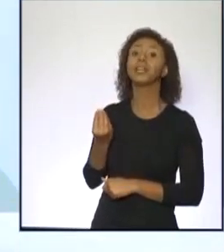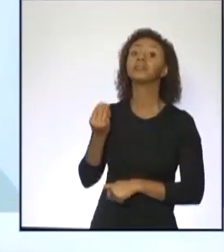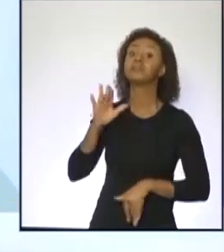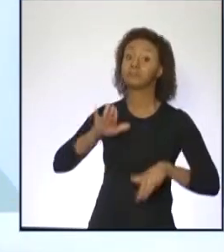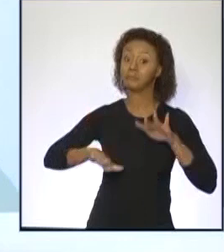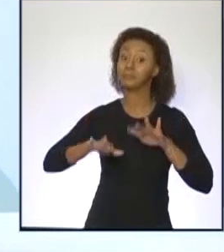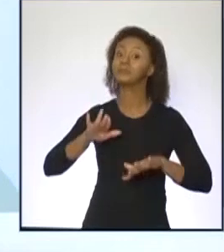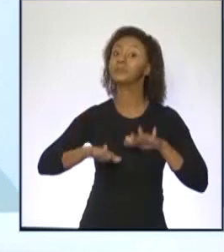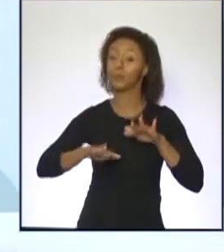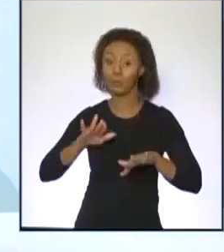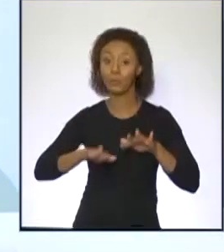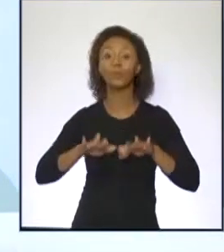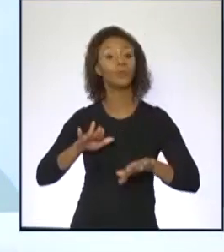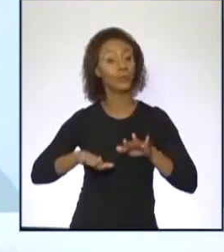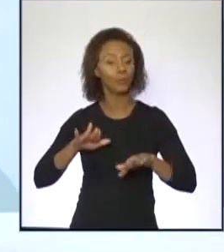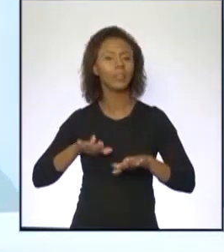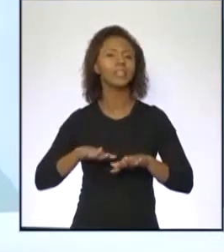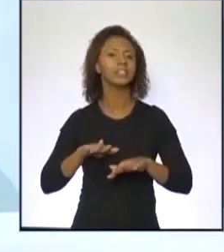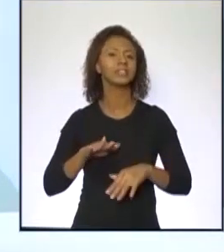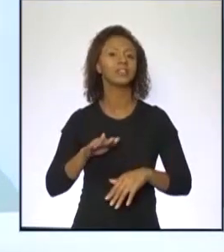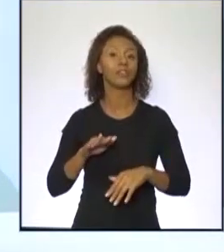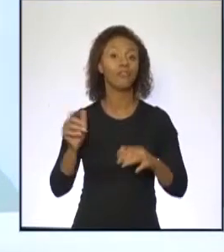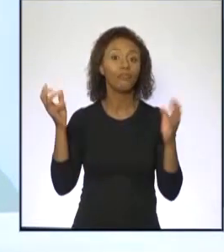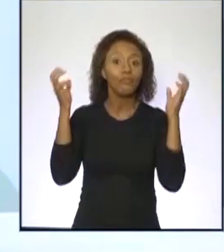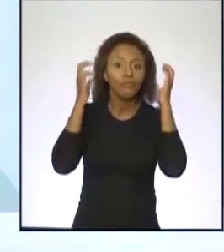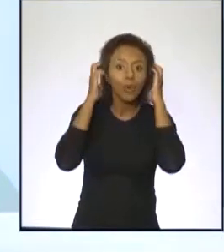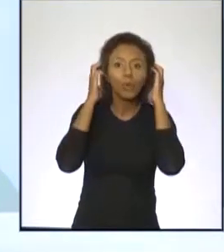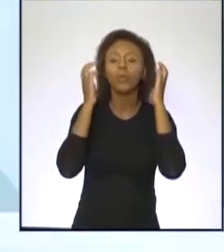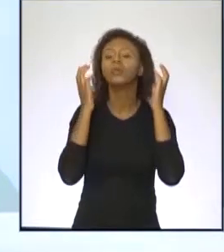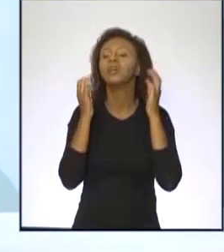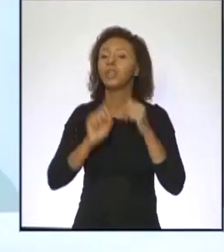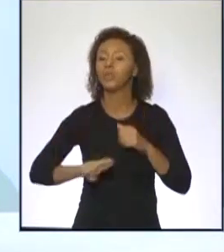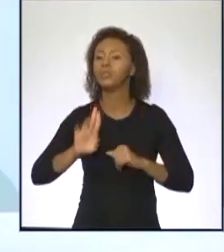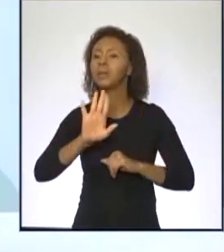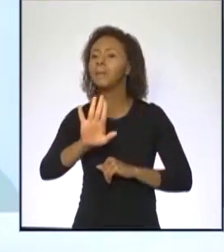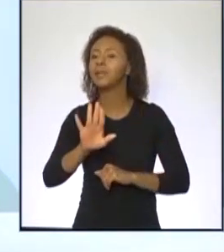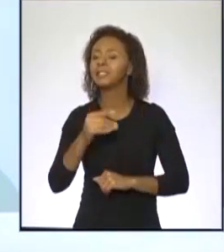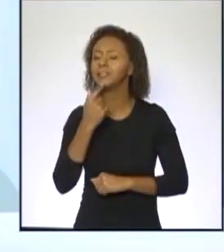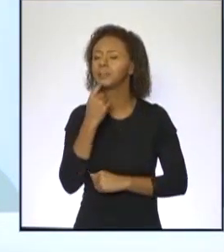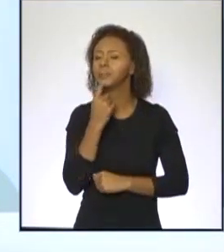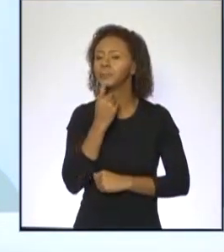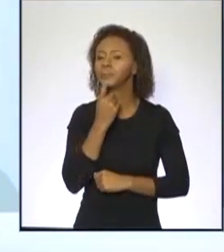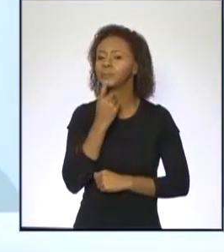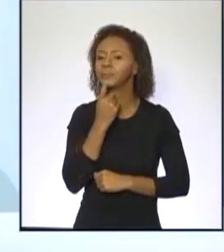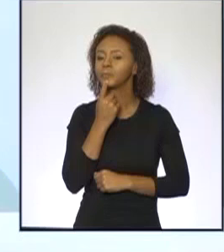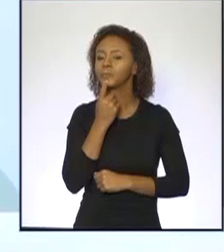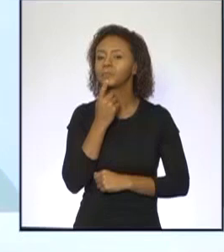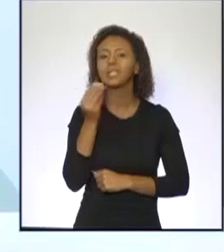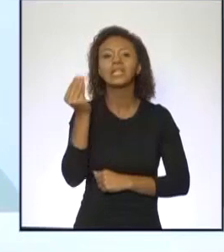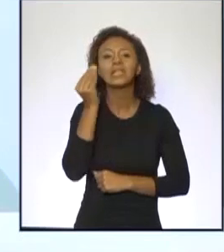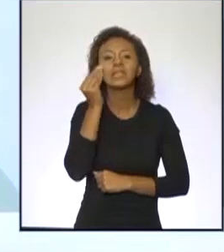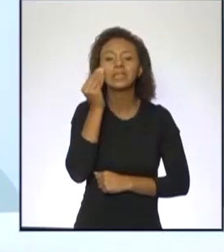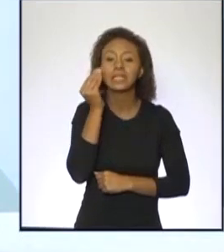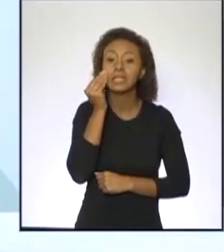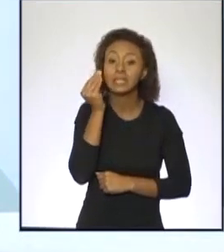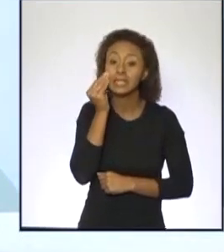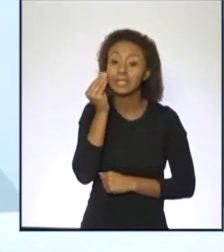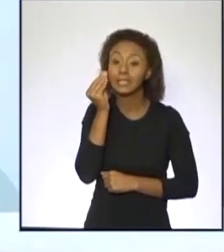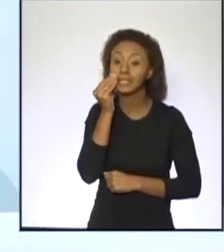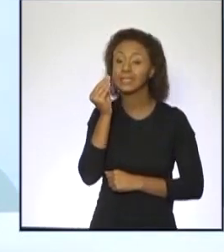de ouvido. Sim. Agora, vamos voltar para a nossa tentativa de pronúncias do